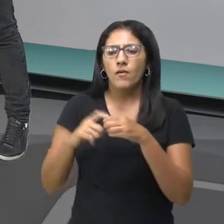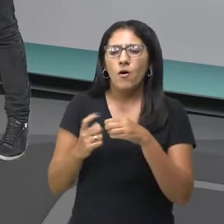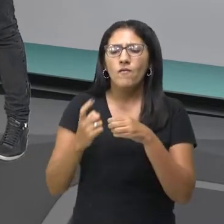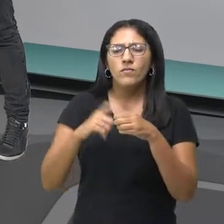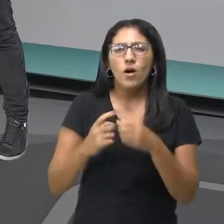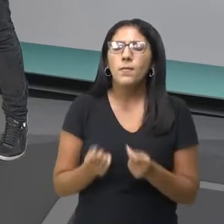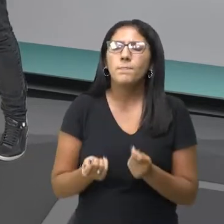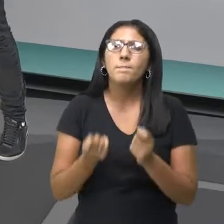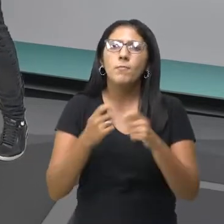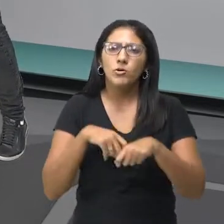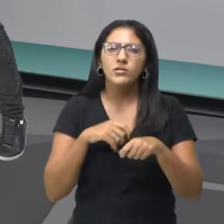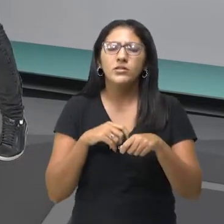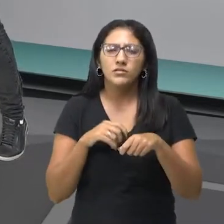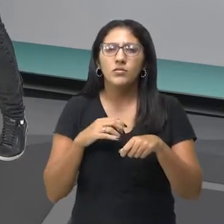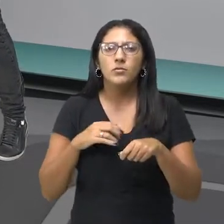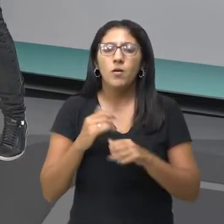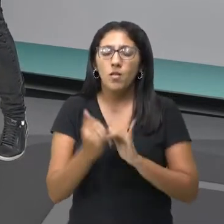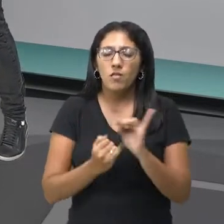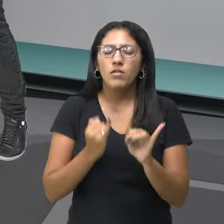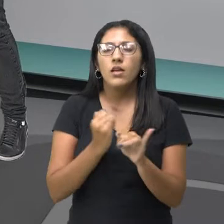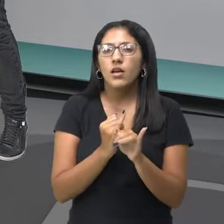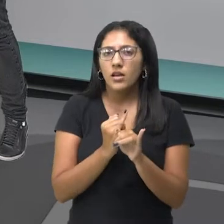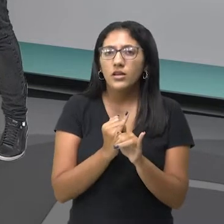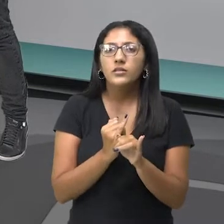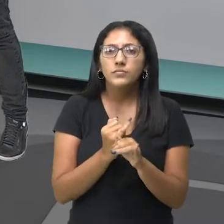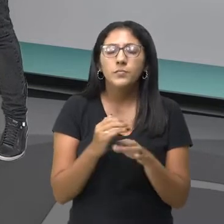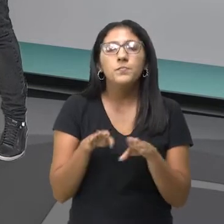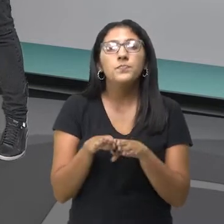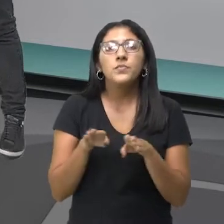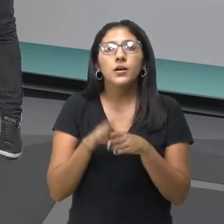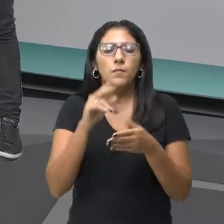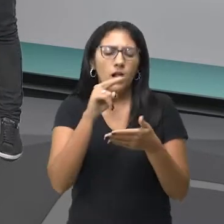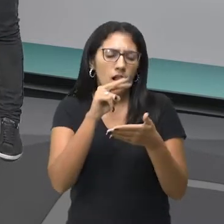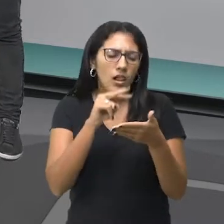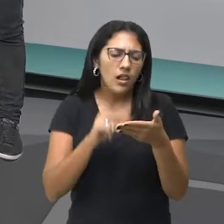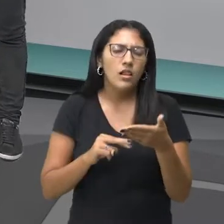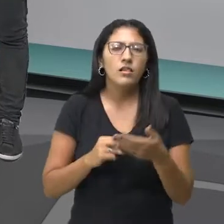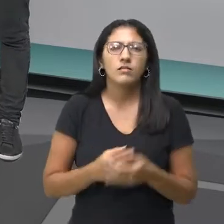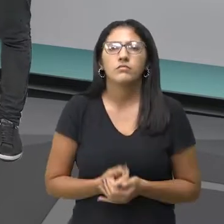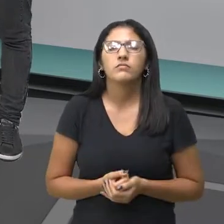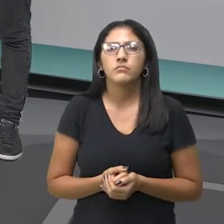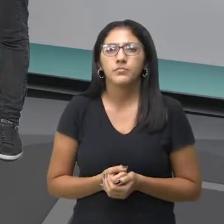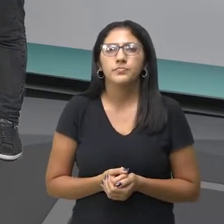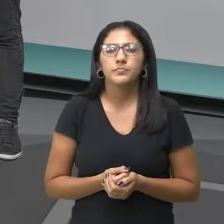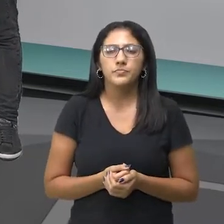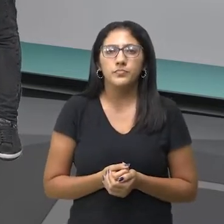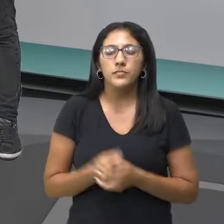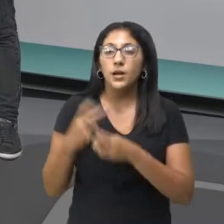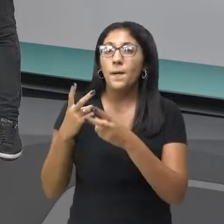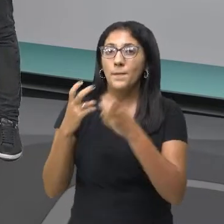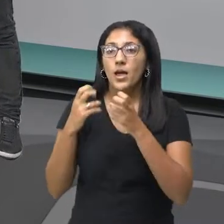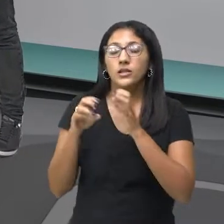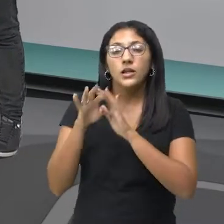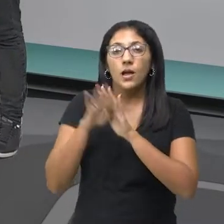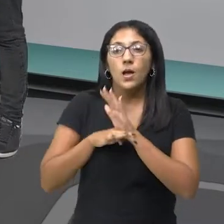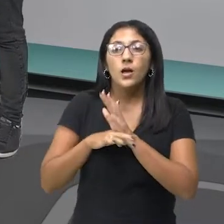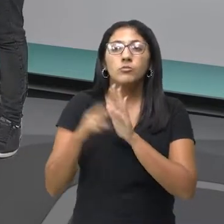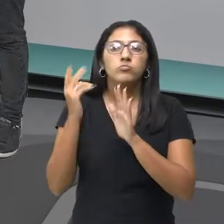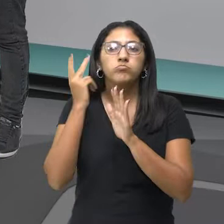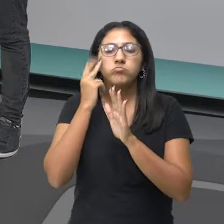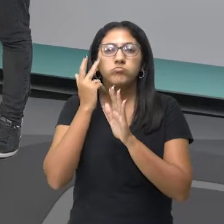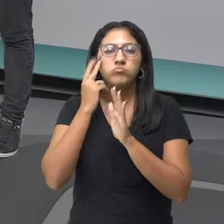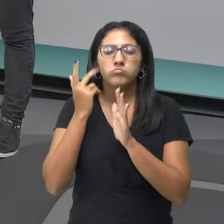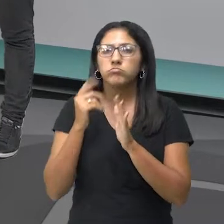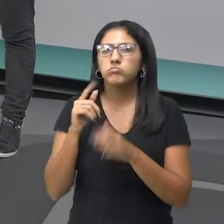permite retornar ao texto inicial e, de repente, continuar a leitura. Então, observem que um texto normal,